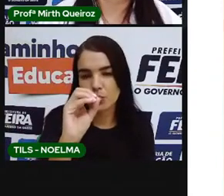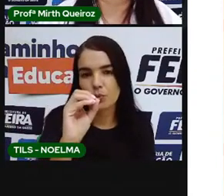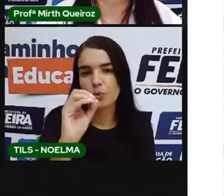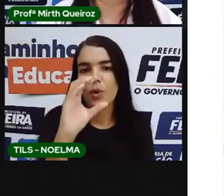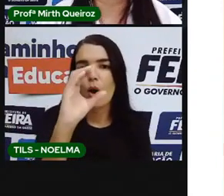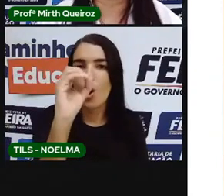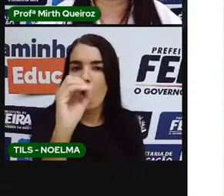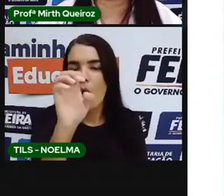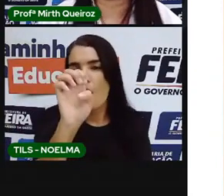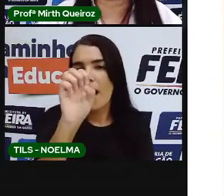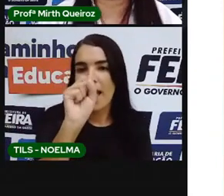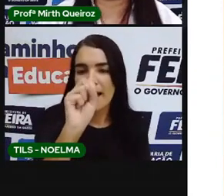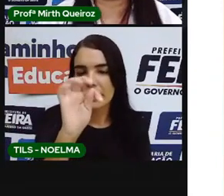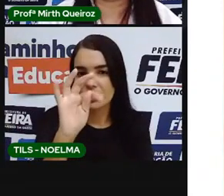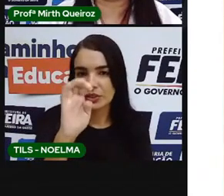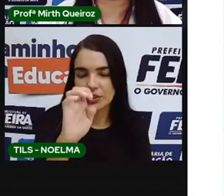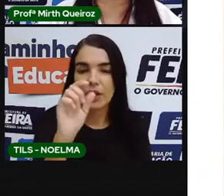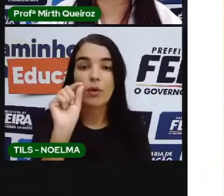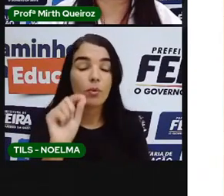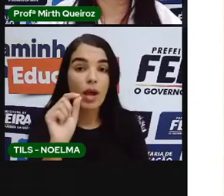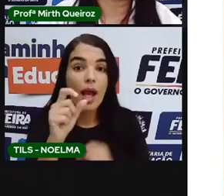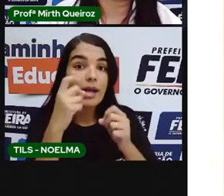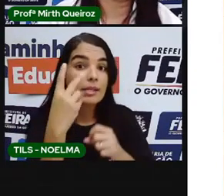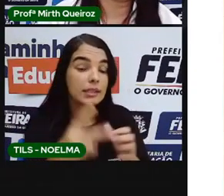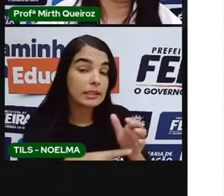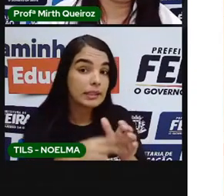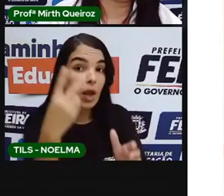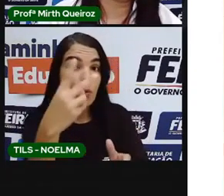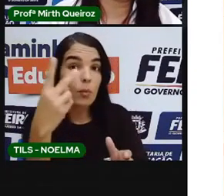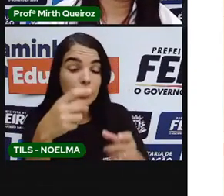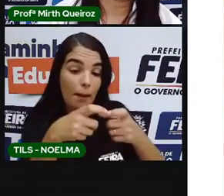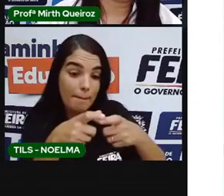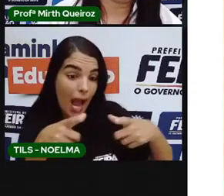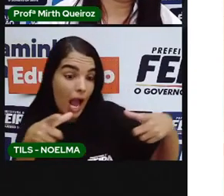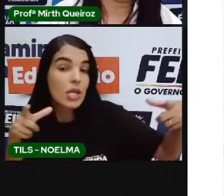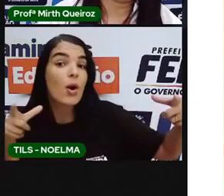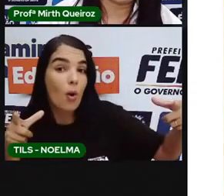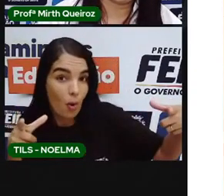é a segunda maior em extensão. Nós temos, então, em primeiro,